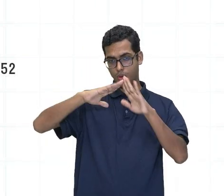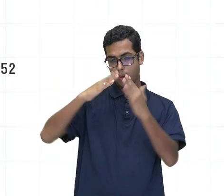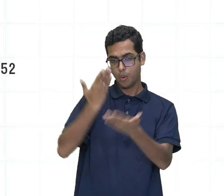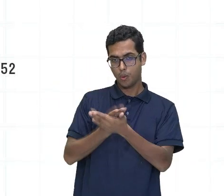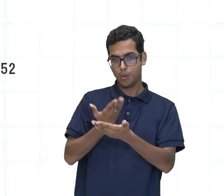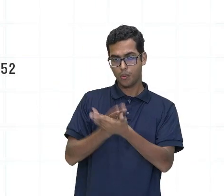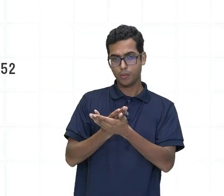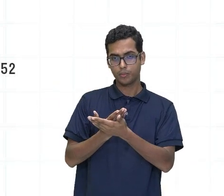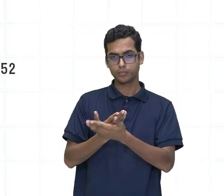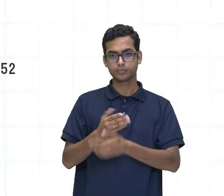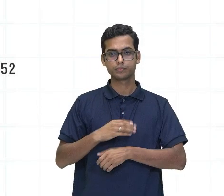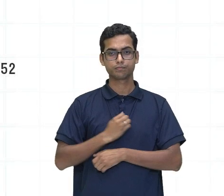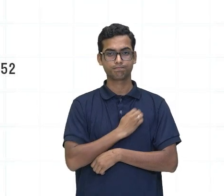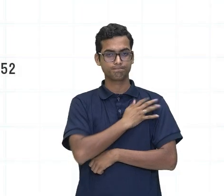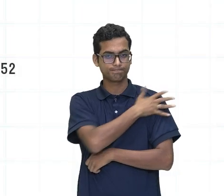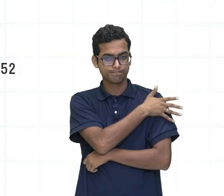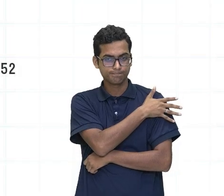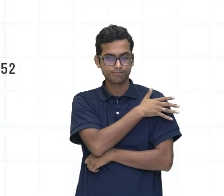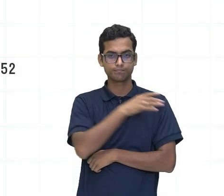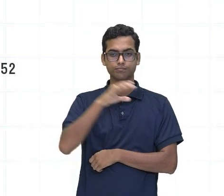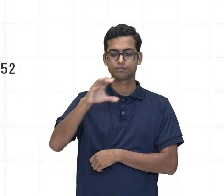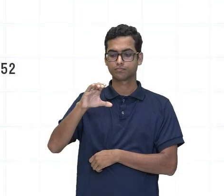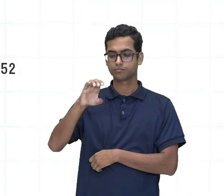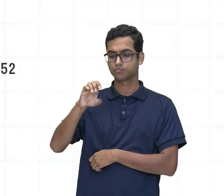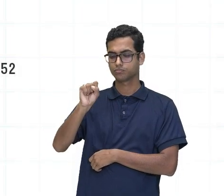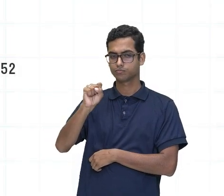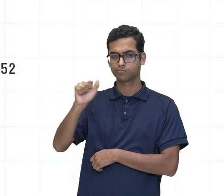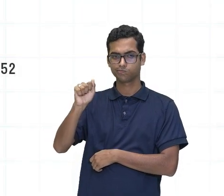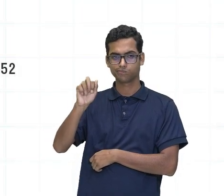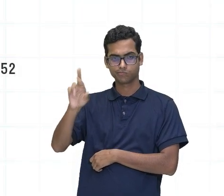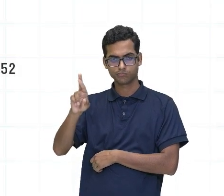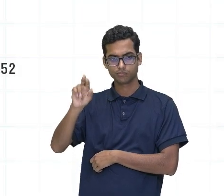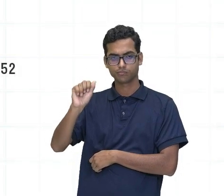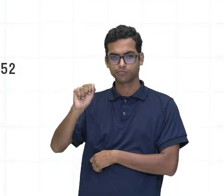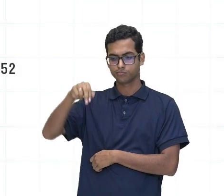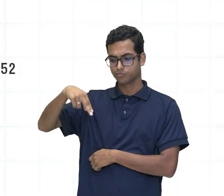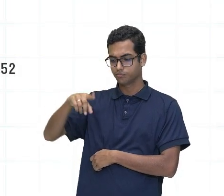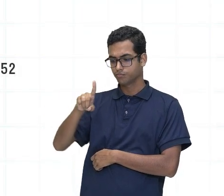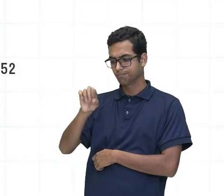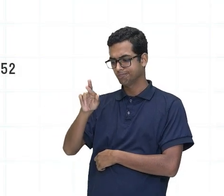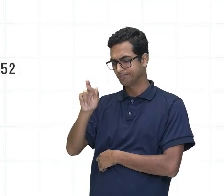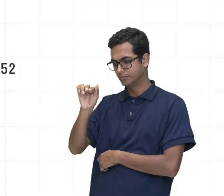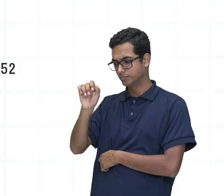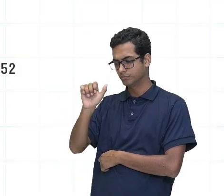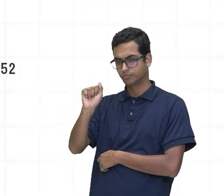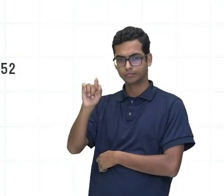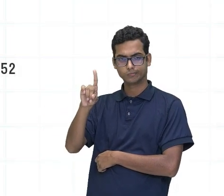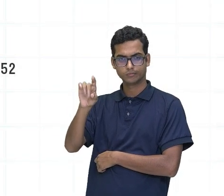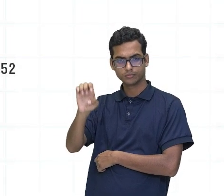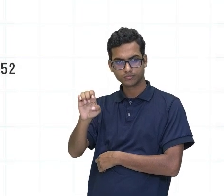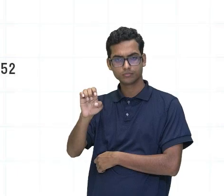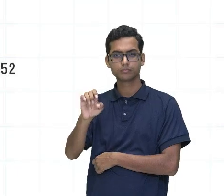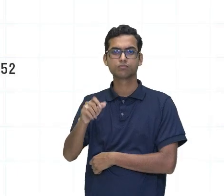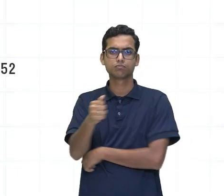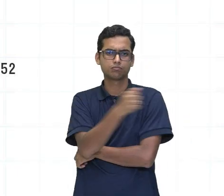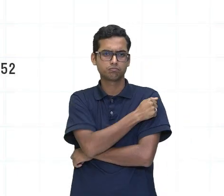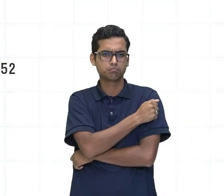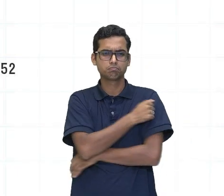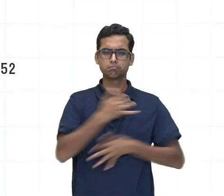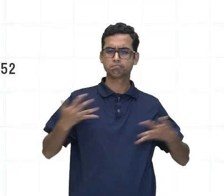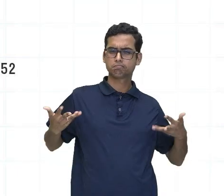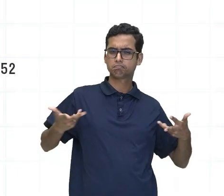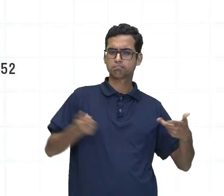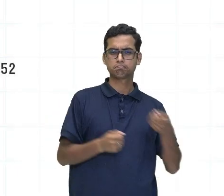Polícia Militar do Amazonas, Coronel César Andrade, todos os alunos foram muito bem